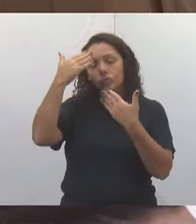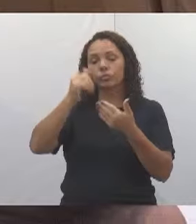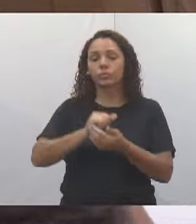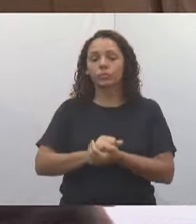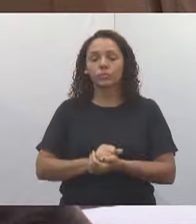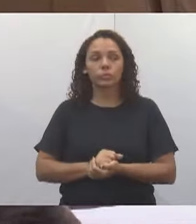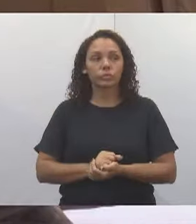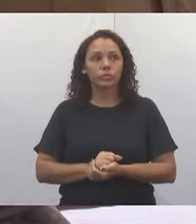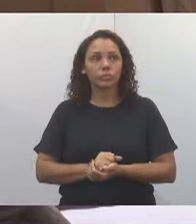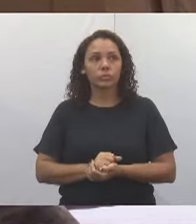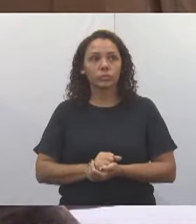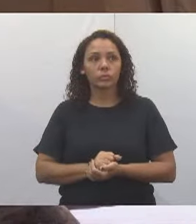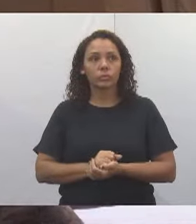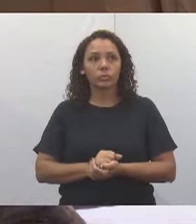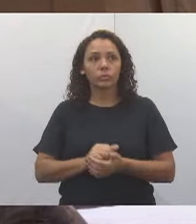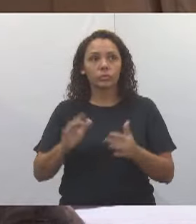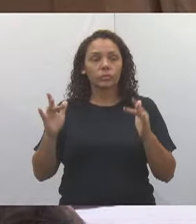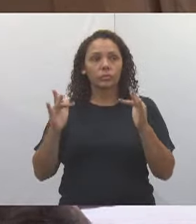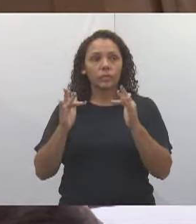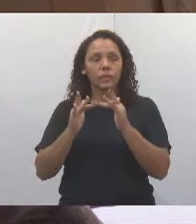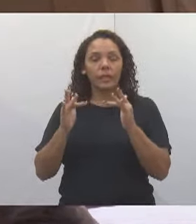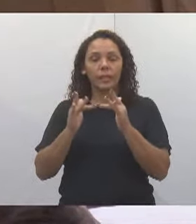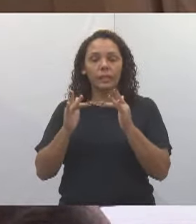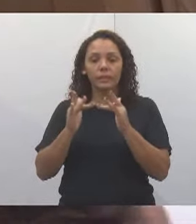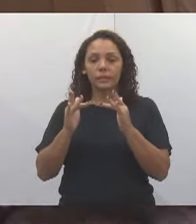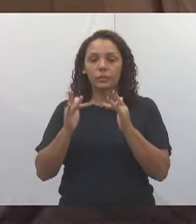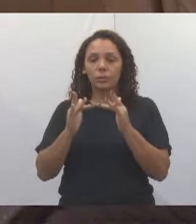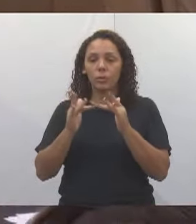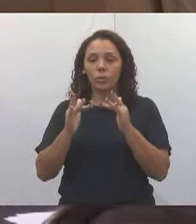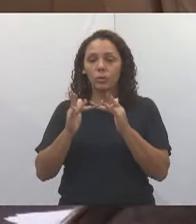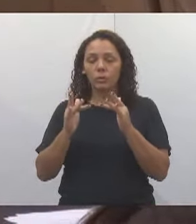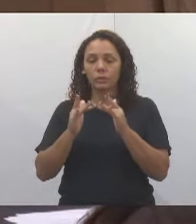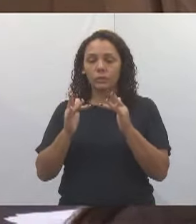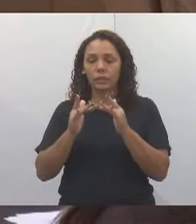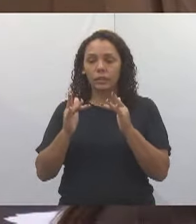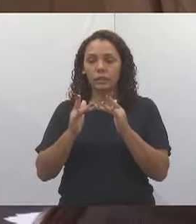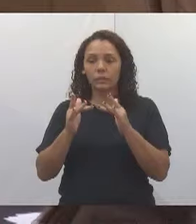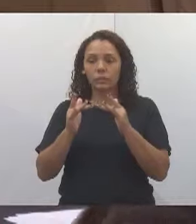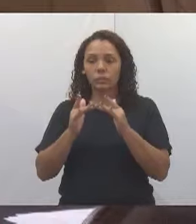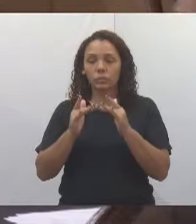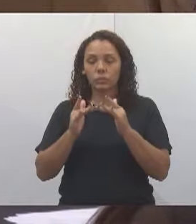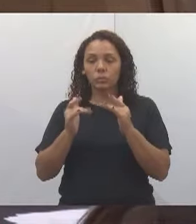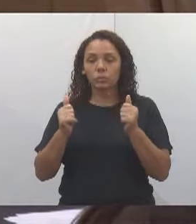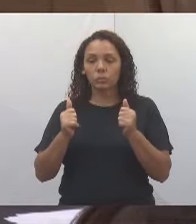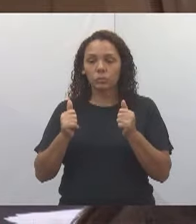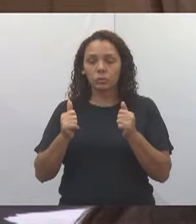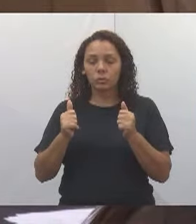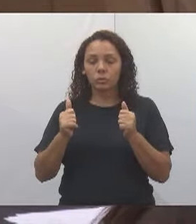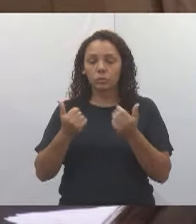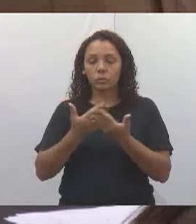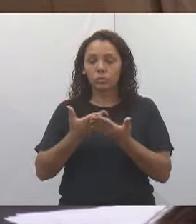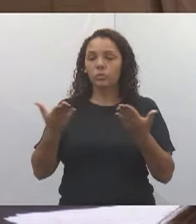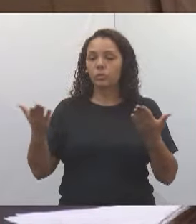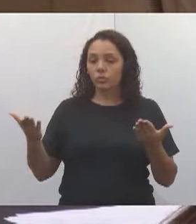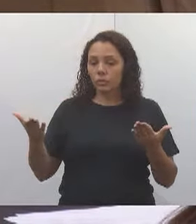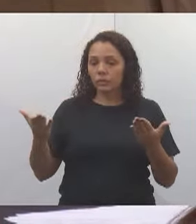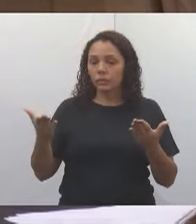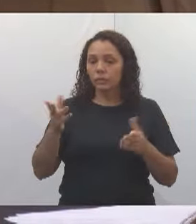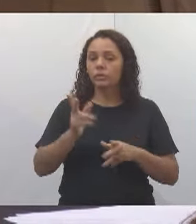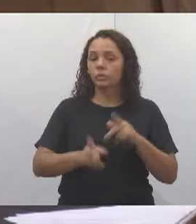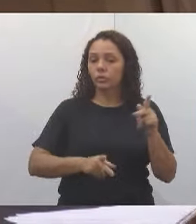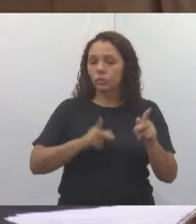o contato que a gente está tendo entre munícipe e sendo a ponte do gabinete para chegar até vocês, e as respostas